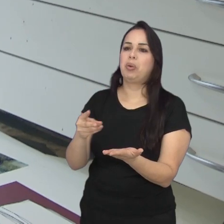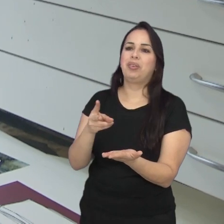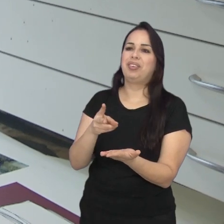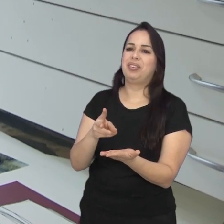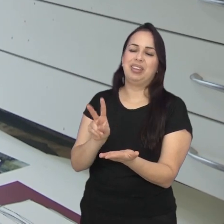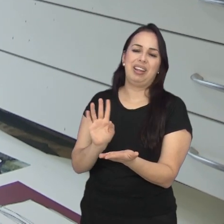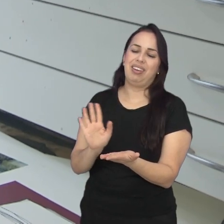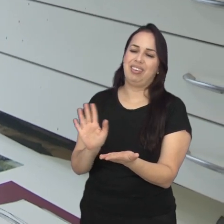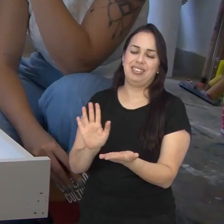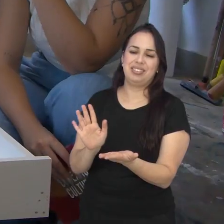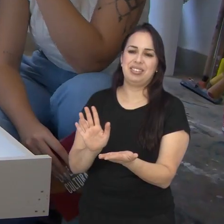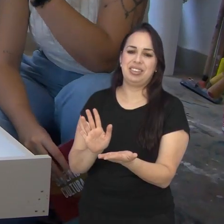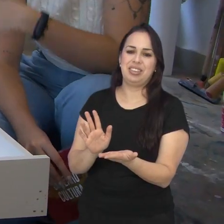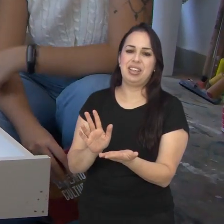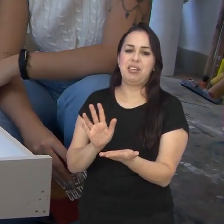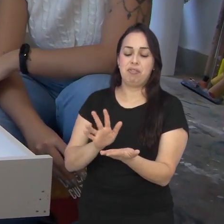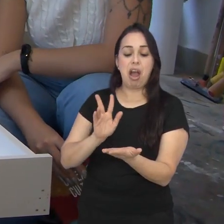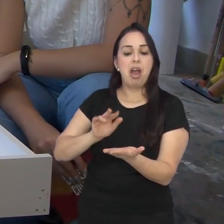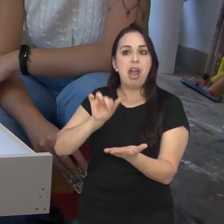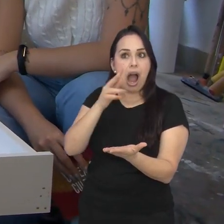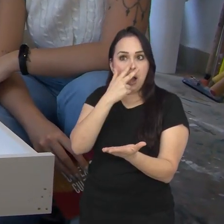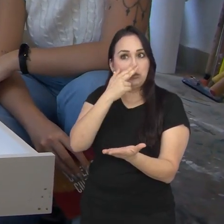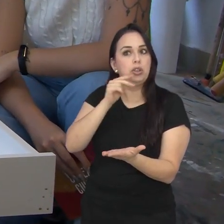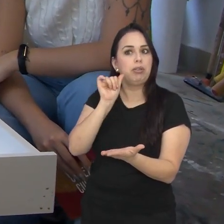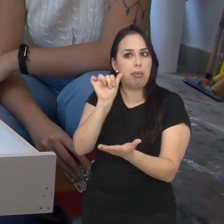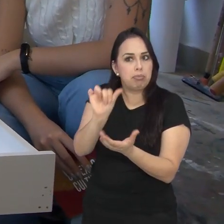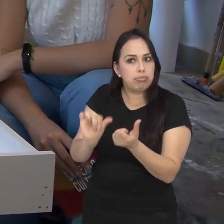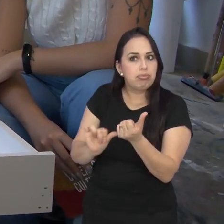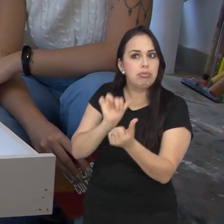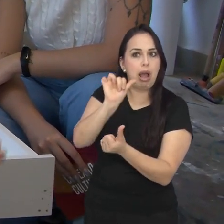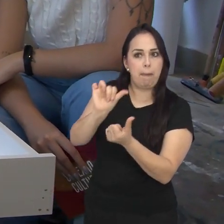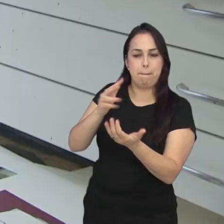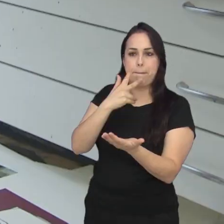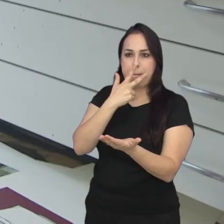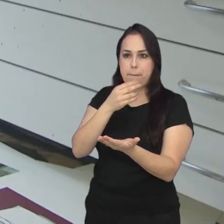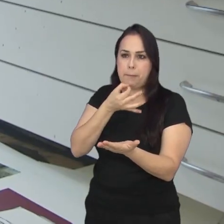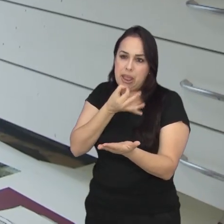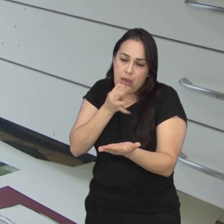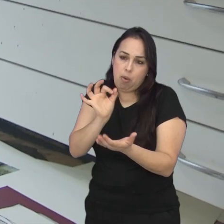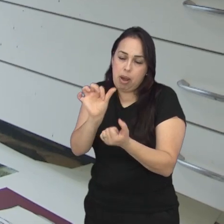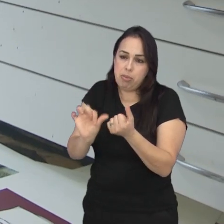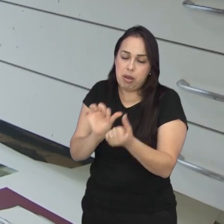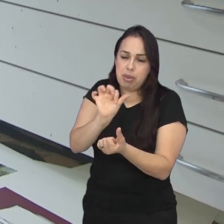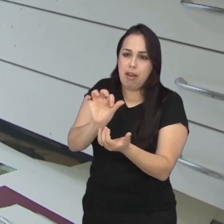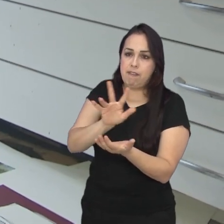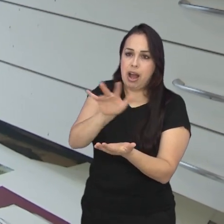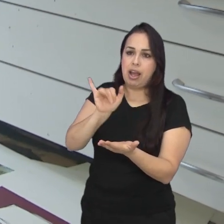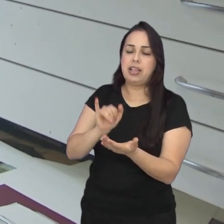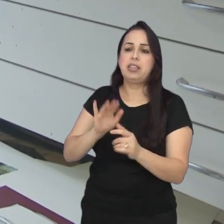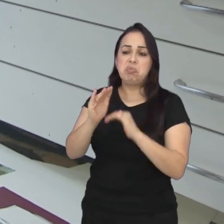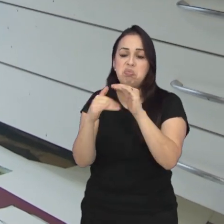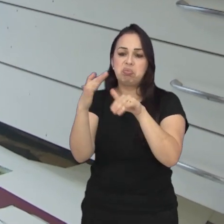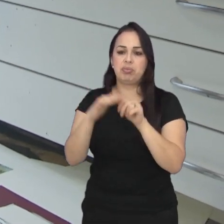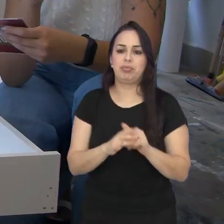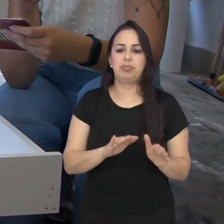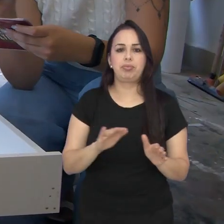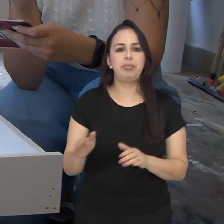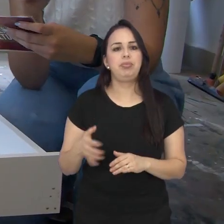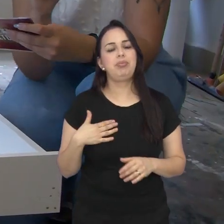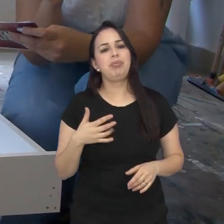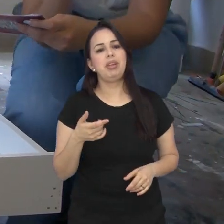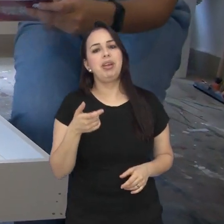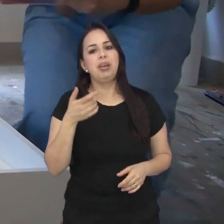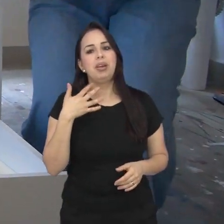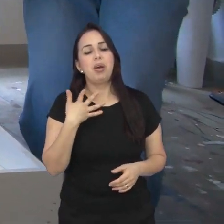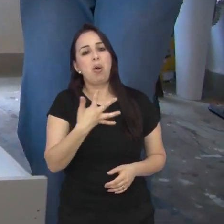nunca vai desaparecer. Inclusive, ele vai mudar e ter cada vez mais recursos, né? Sim. Vamos